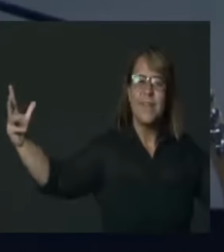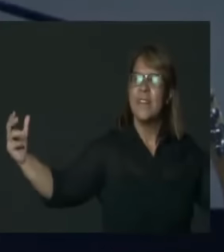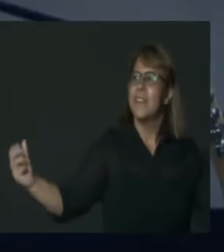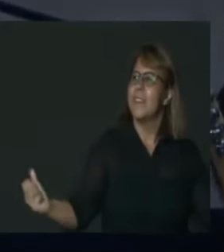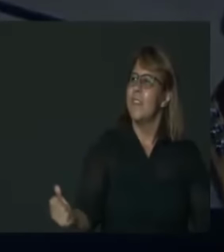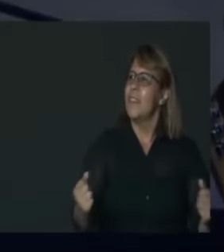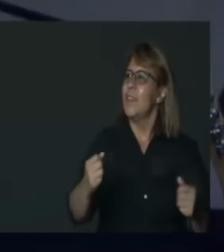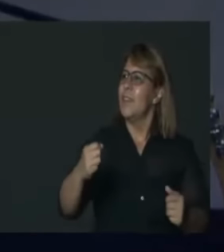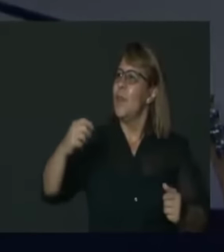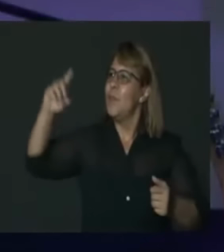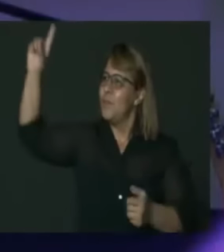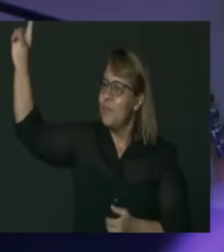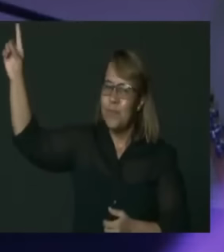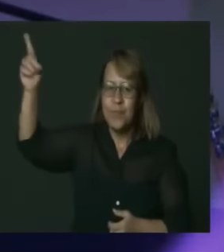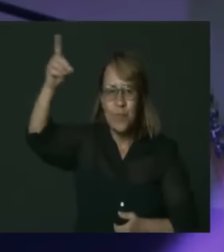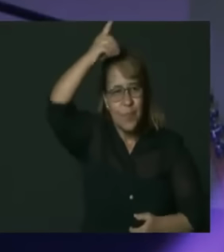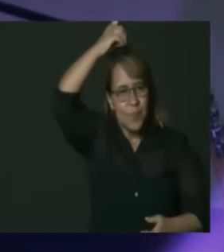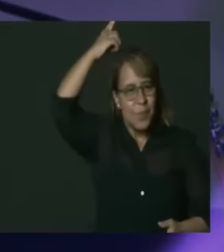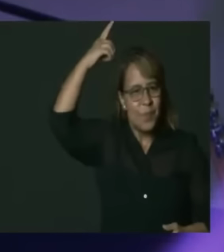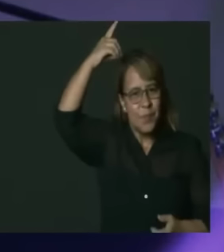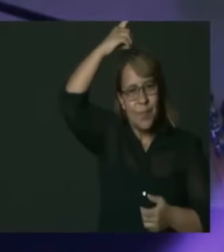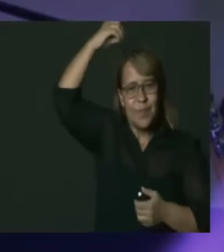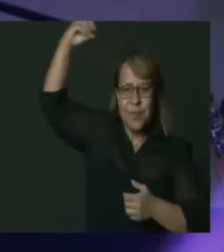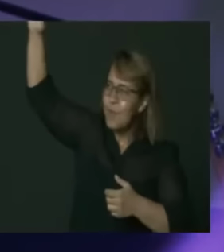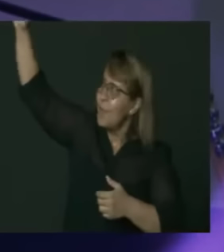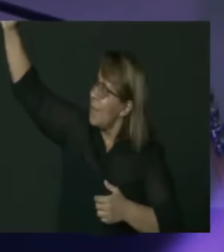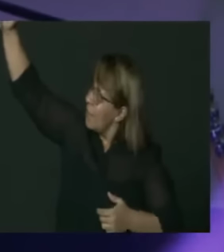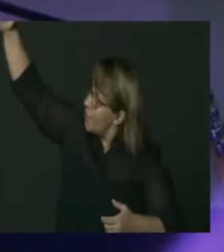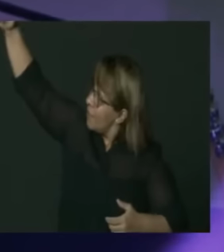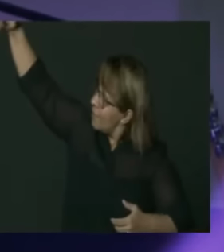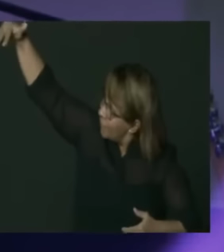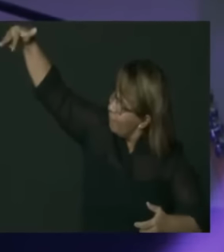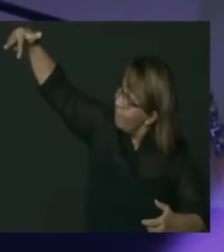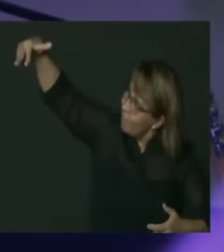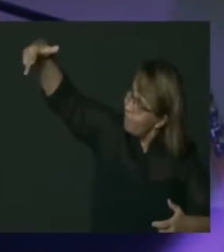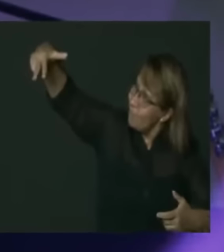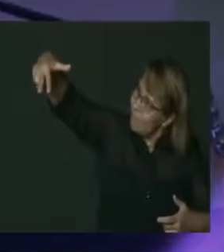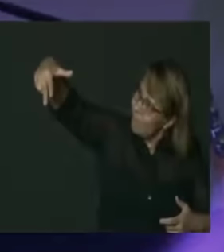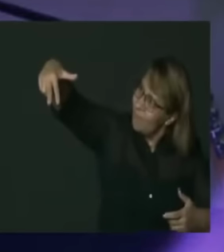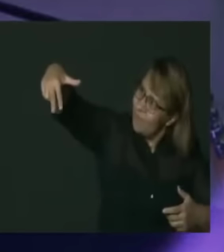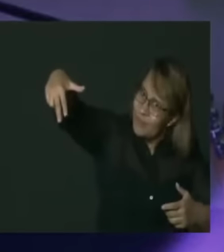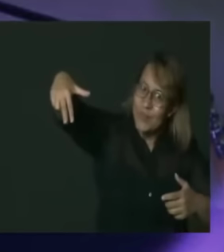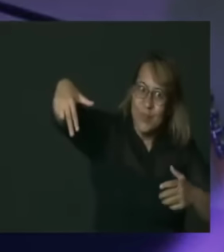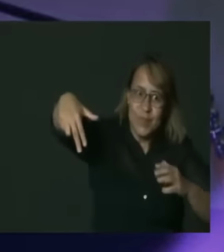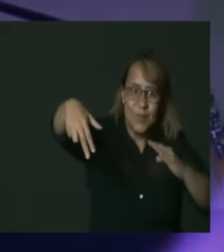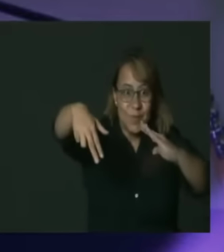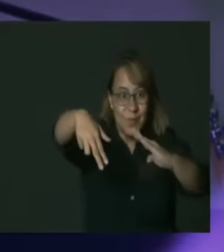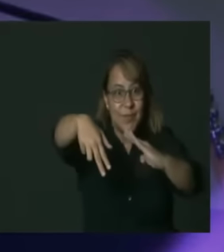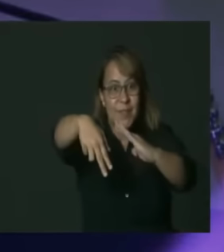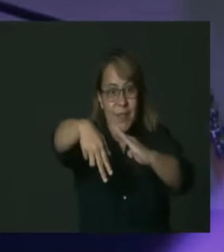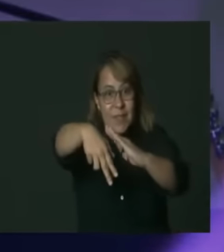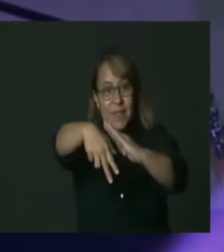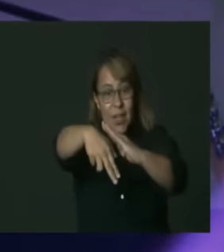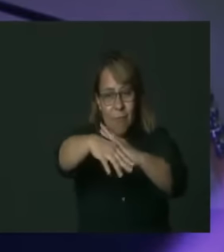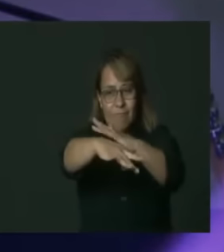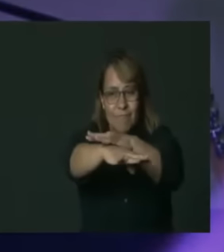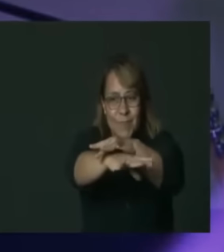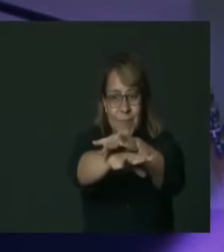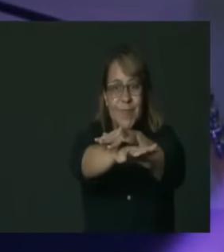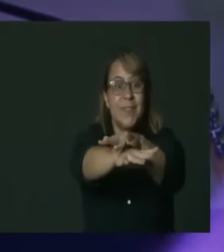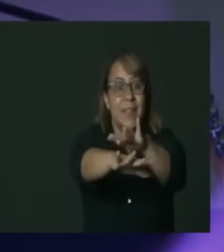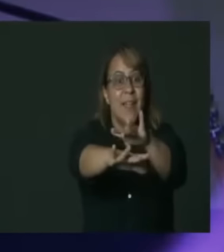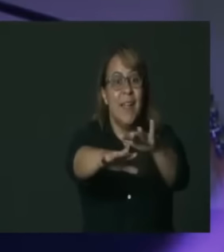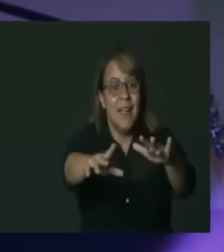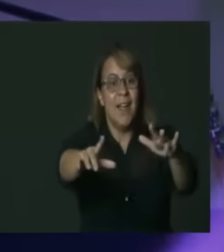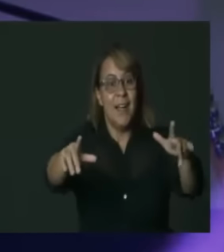Jesus, o Espírito desceu e a casa então encheu. A glória de Deus invadiu o lugar.